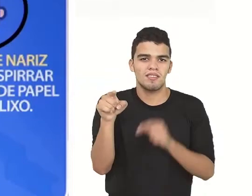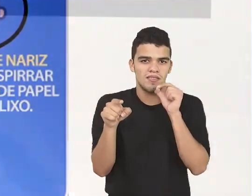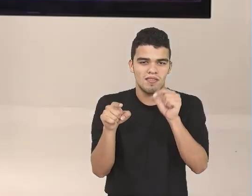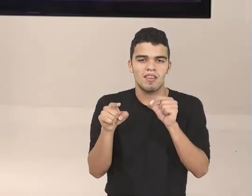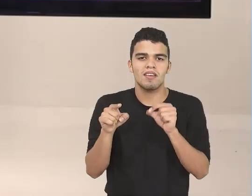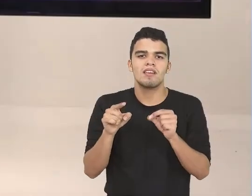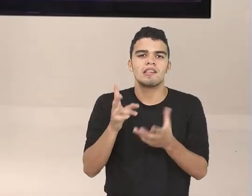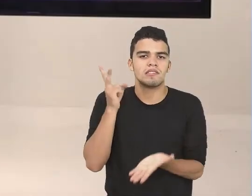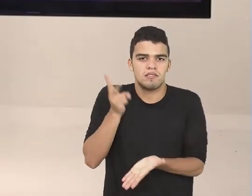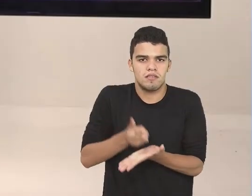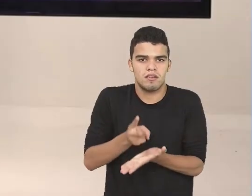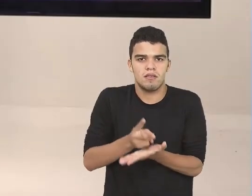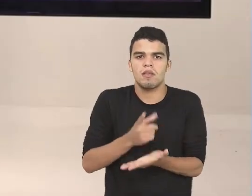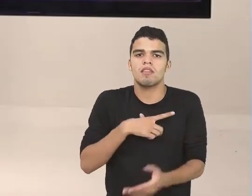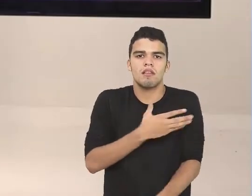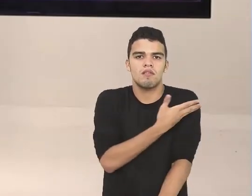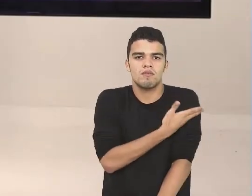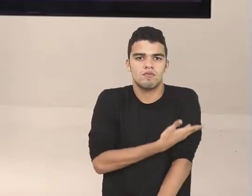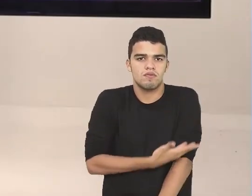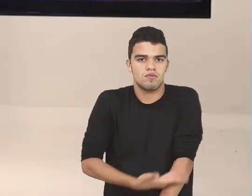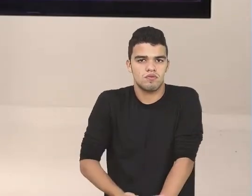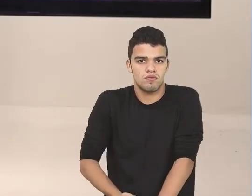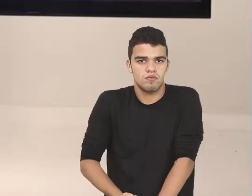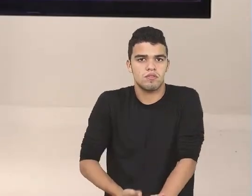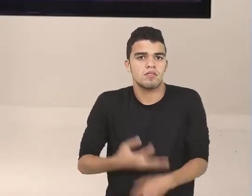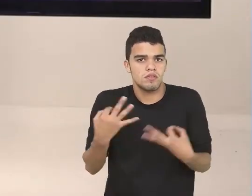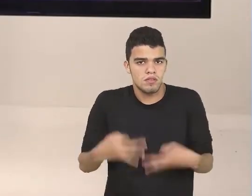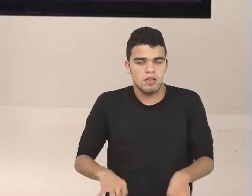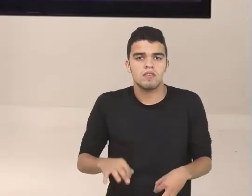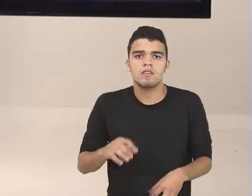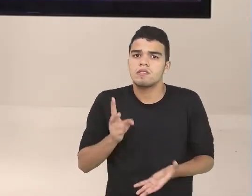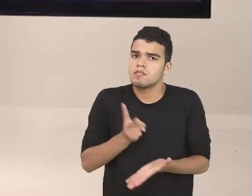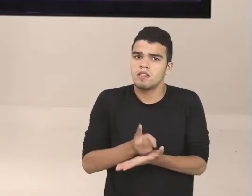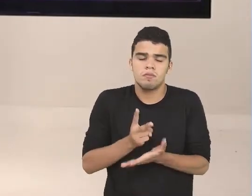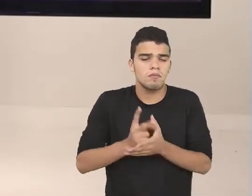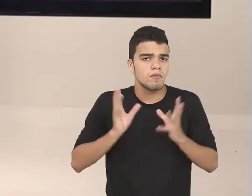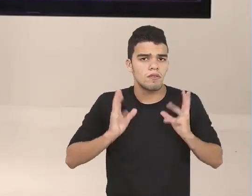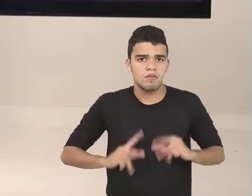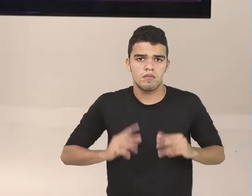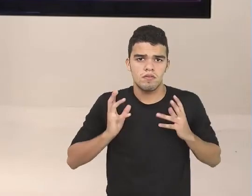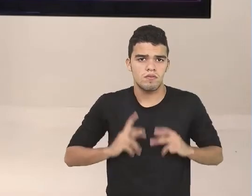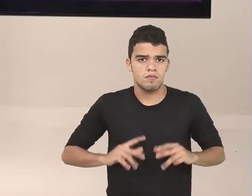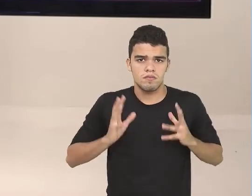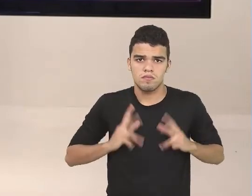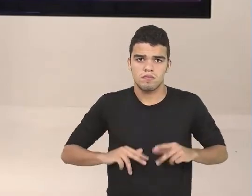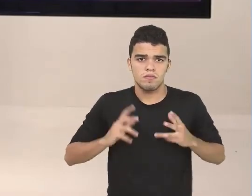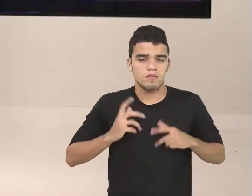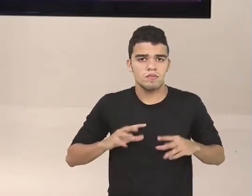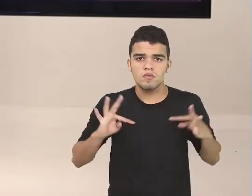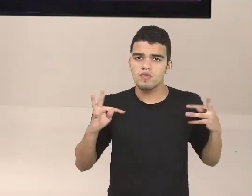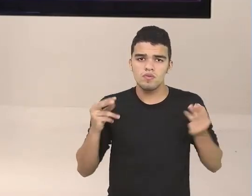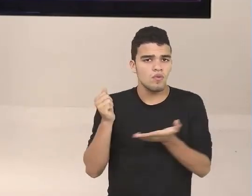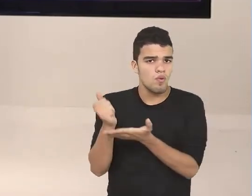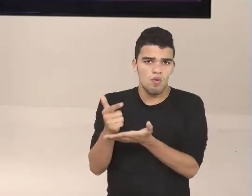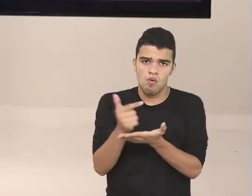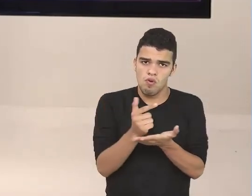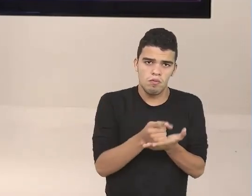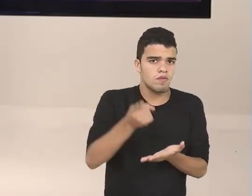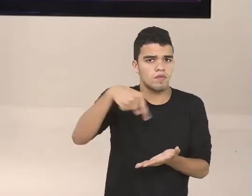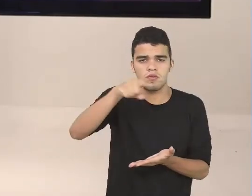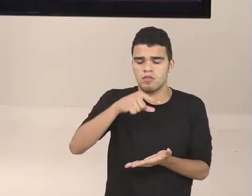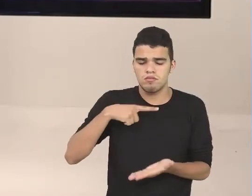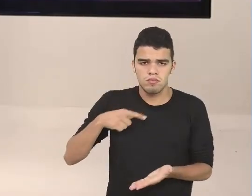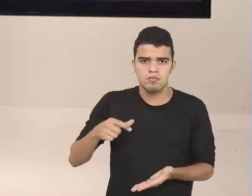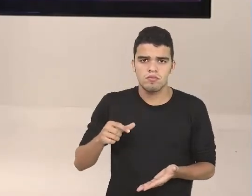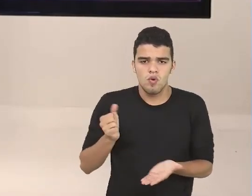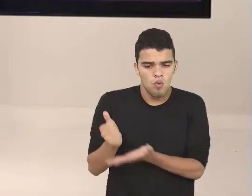estarem fazendo a higienização completa de todas as compras que vocês fazem. Por quê? Porque